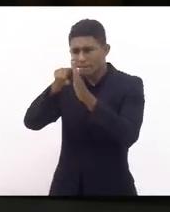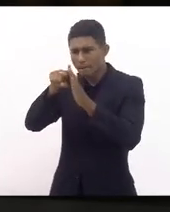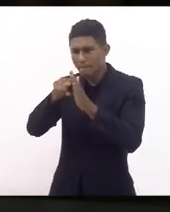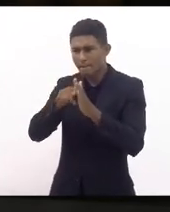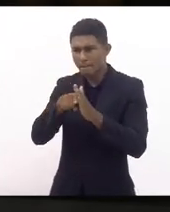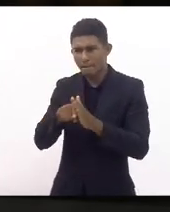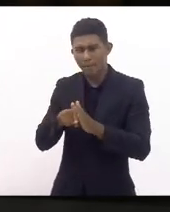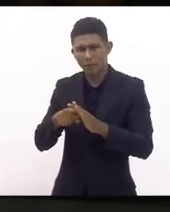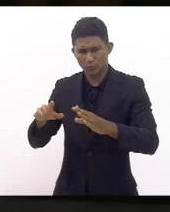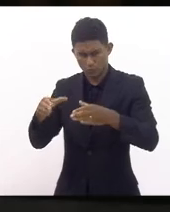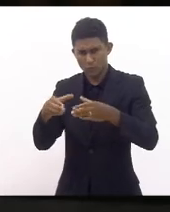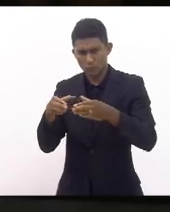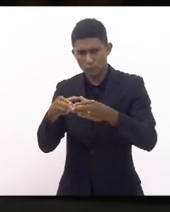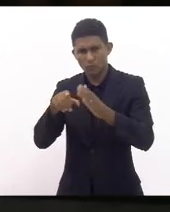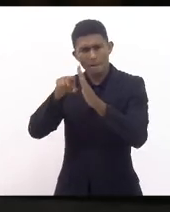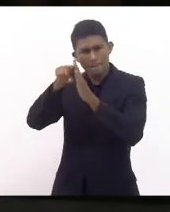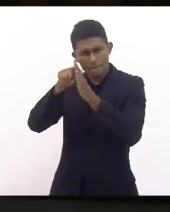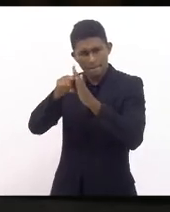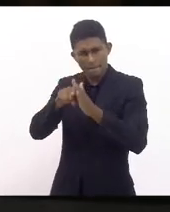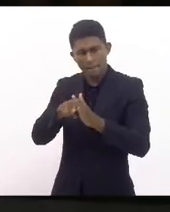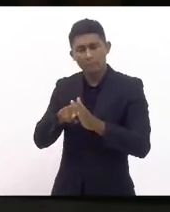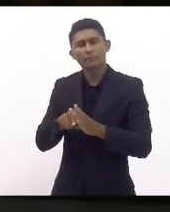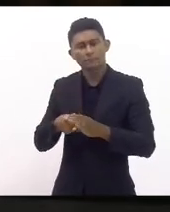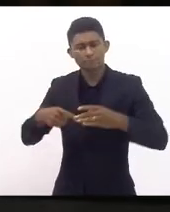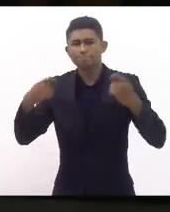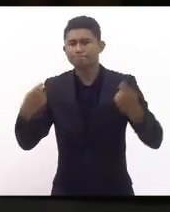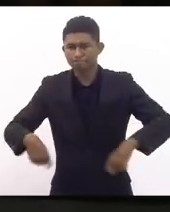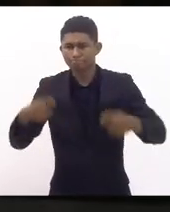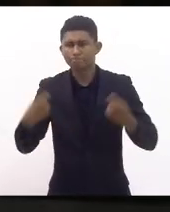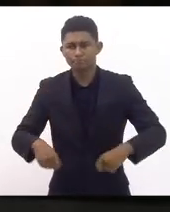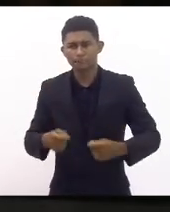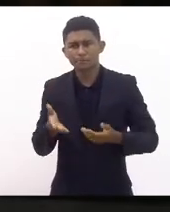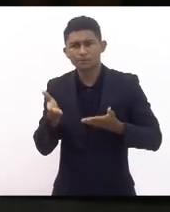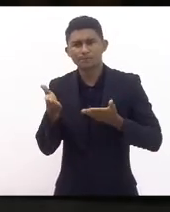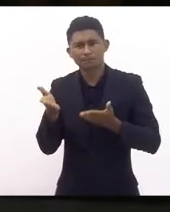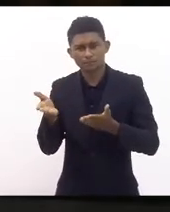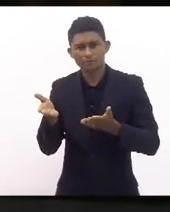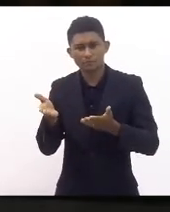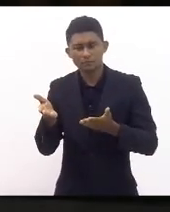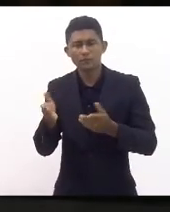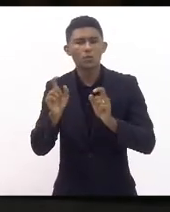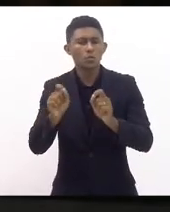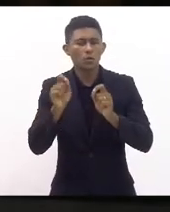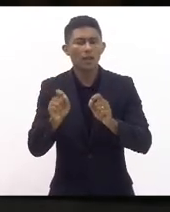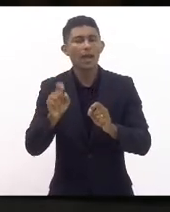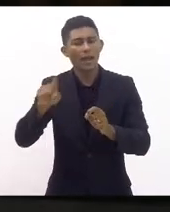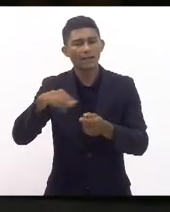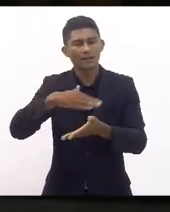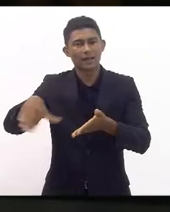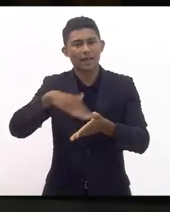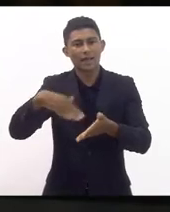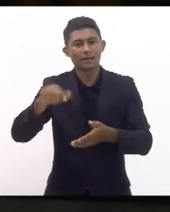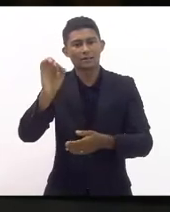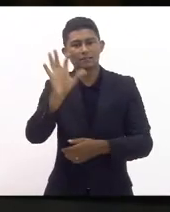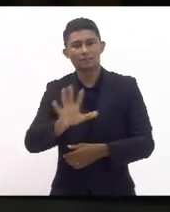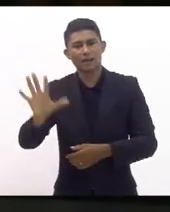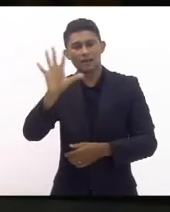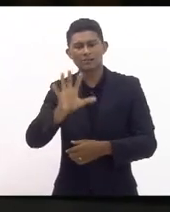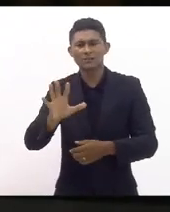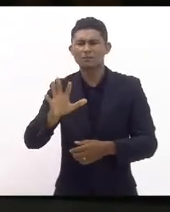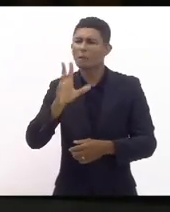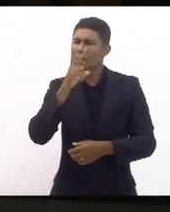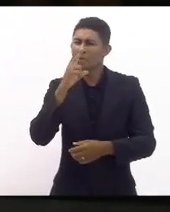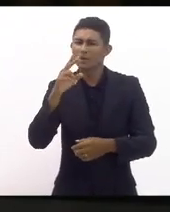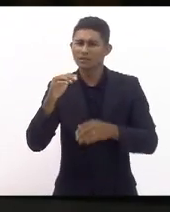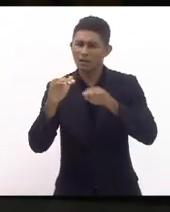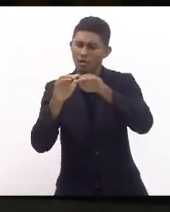auditar especialmente e muito mais a Secretaria de Fazenda, estar embaixo da própria Secretaria